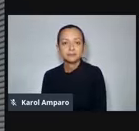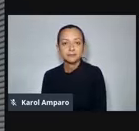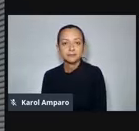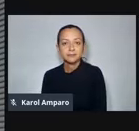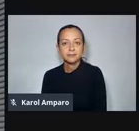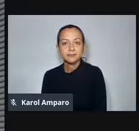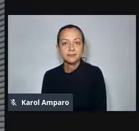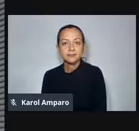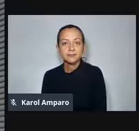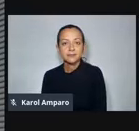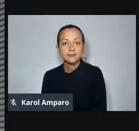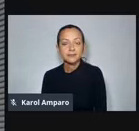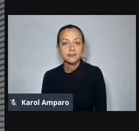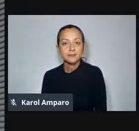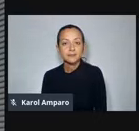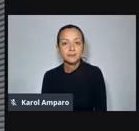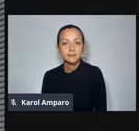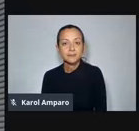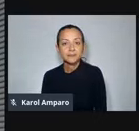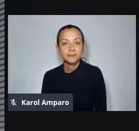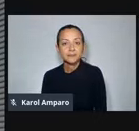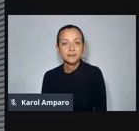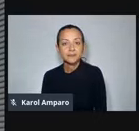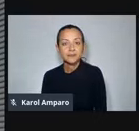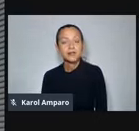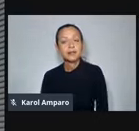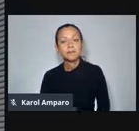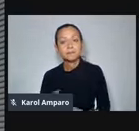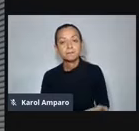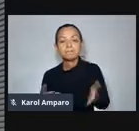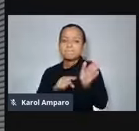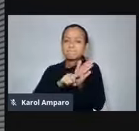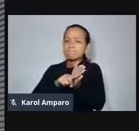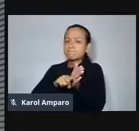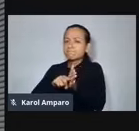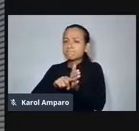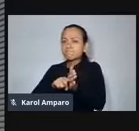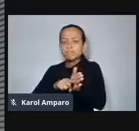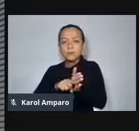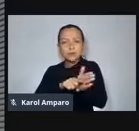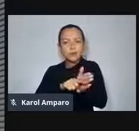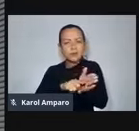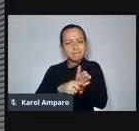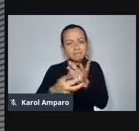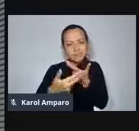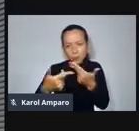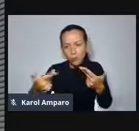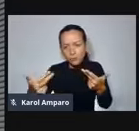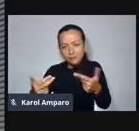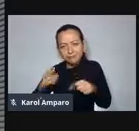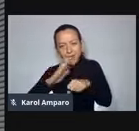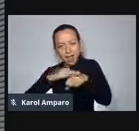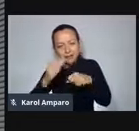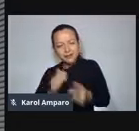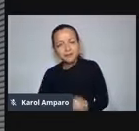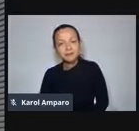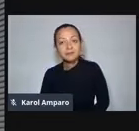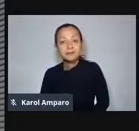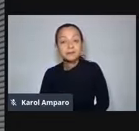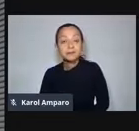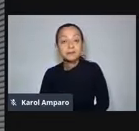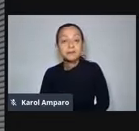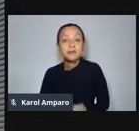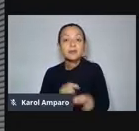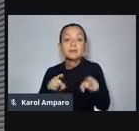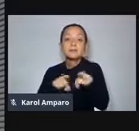Aí a gente caiu assim na busca de algo além dessa filosofia grega, né? E fomos buscar